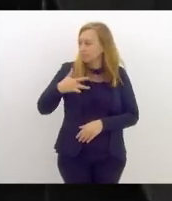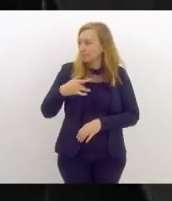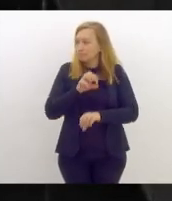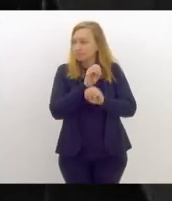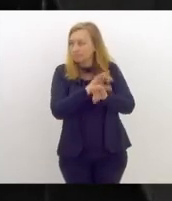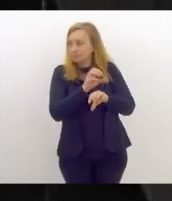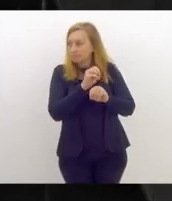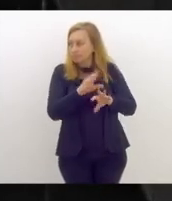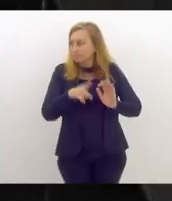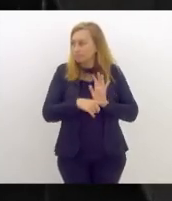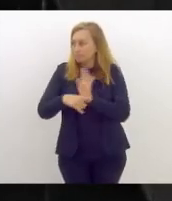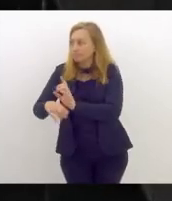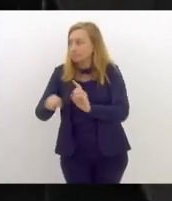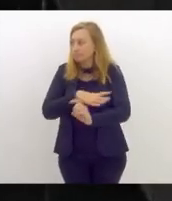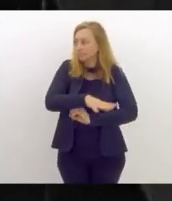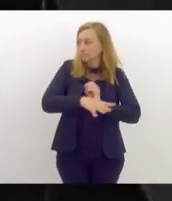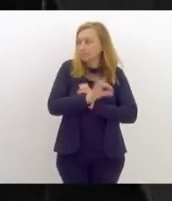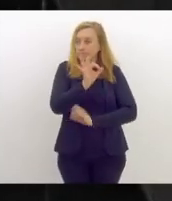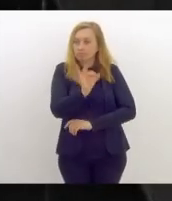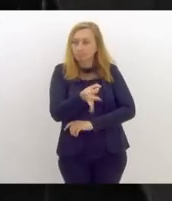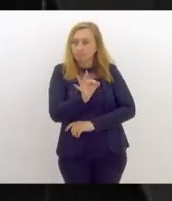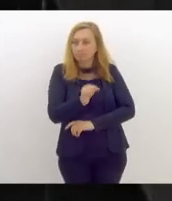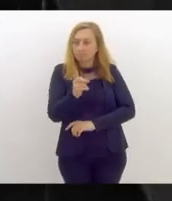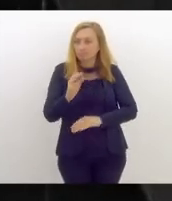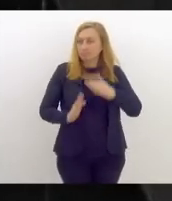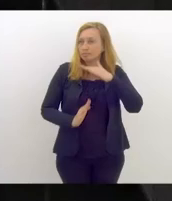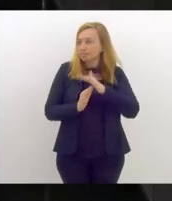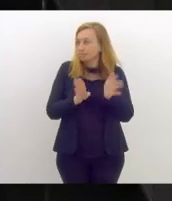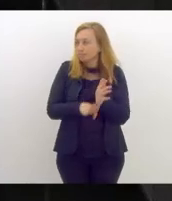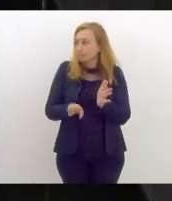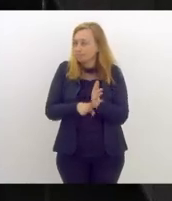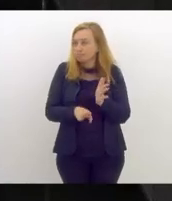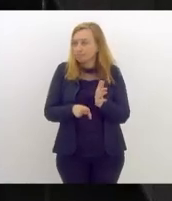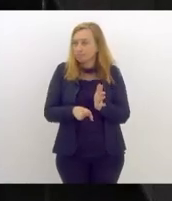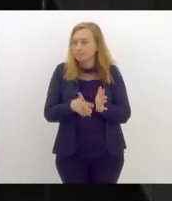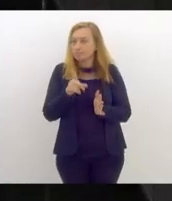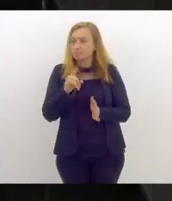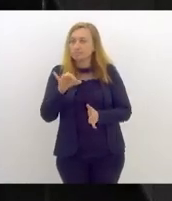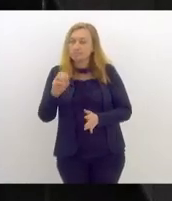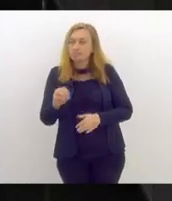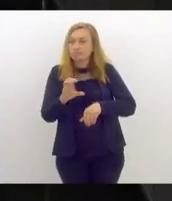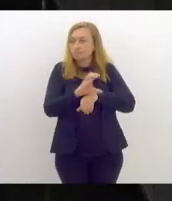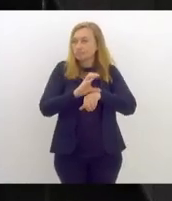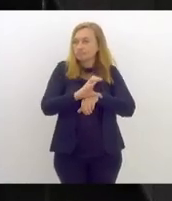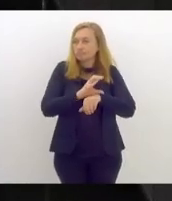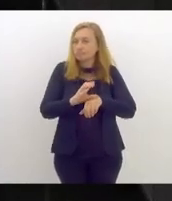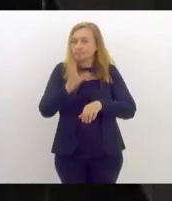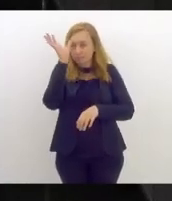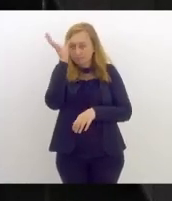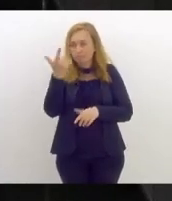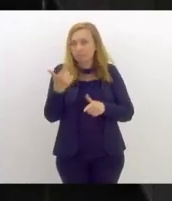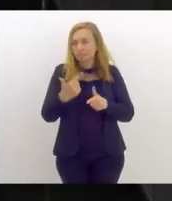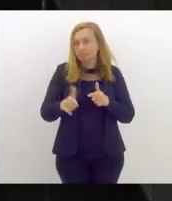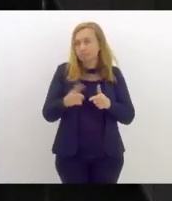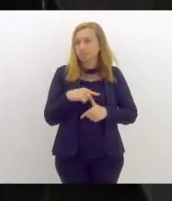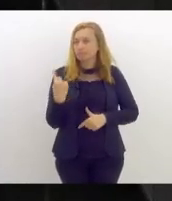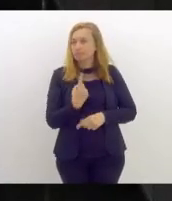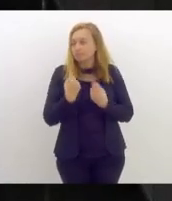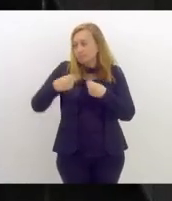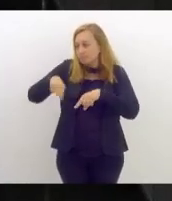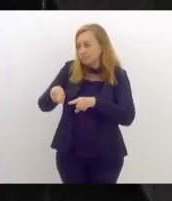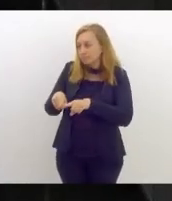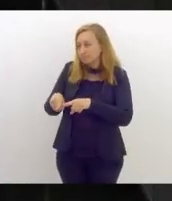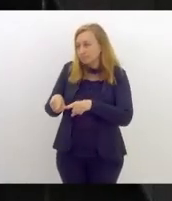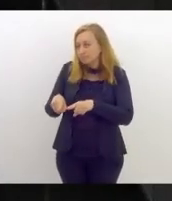assistência social seguramente não é o teto de gastos como dispositivo constitucional que vai resolver os nossos problemas ao contrário